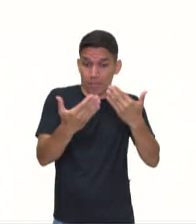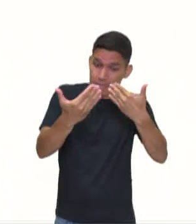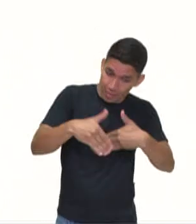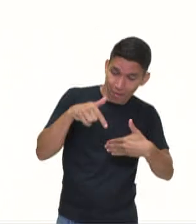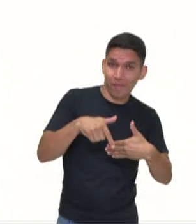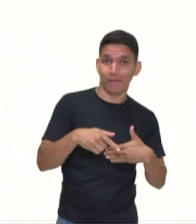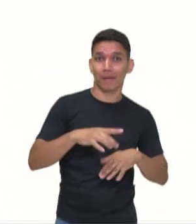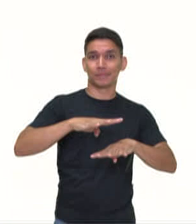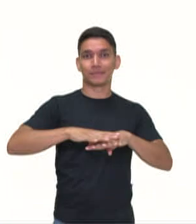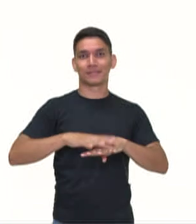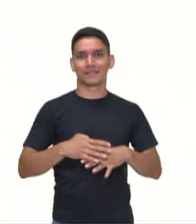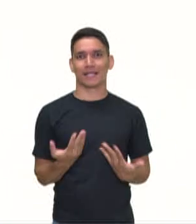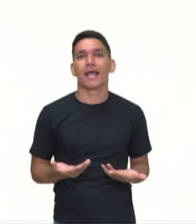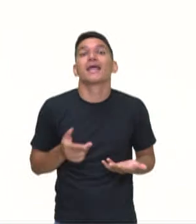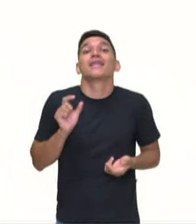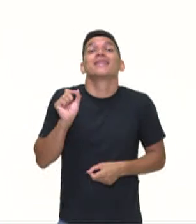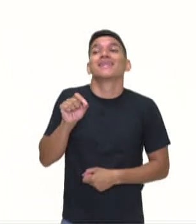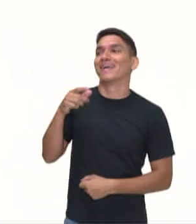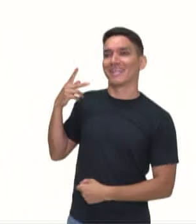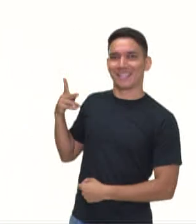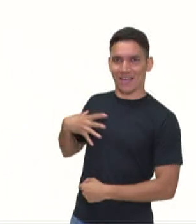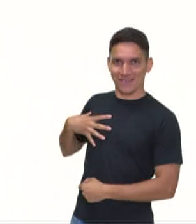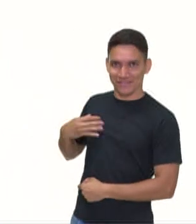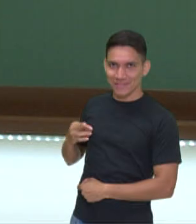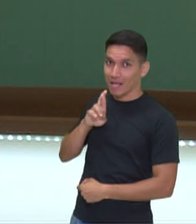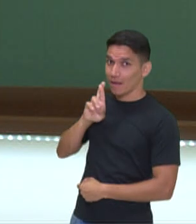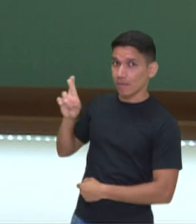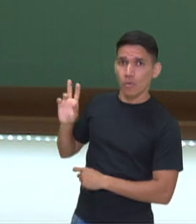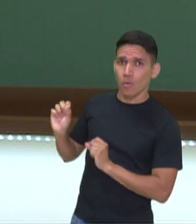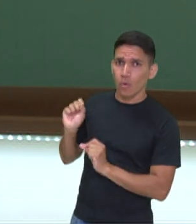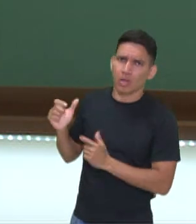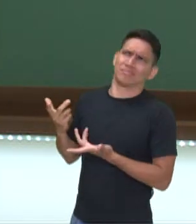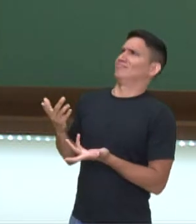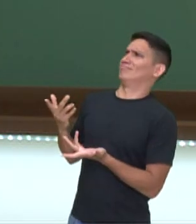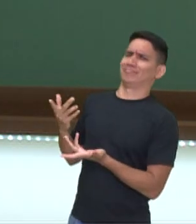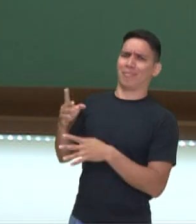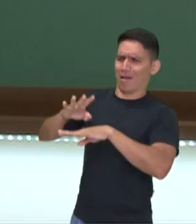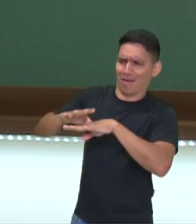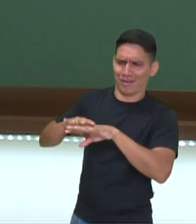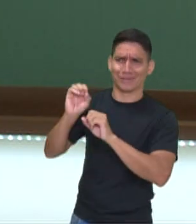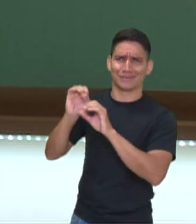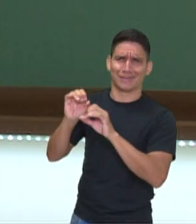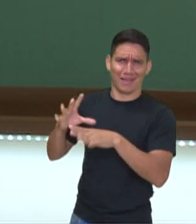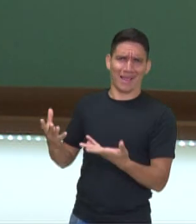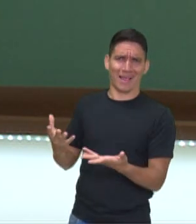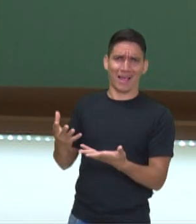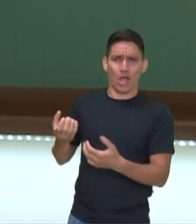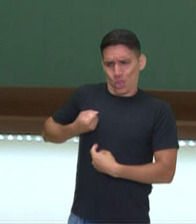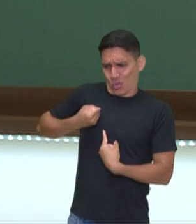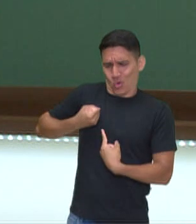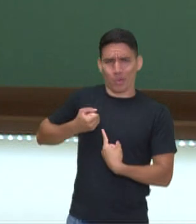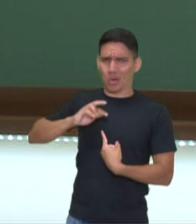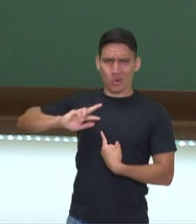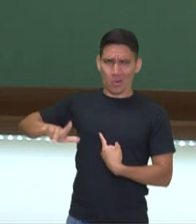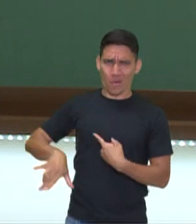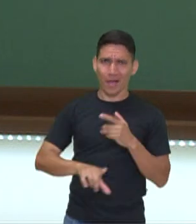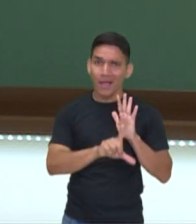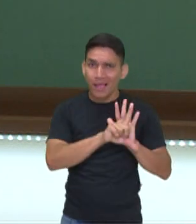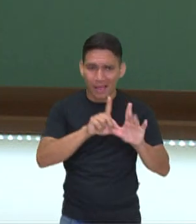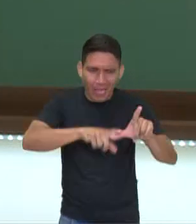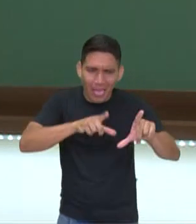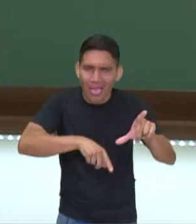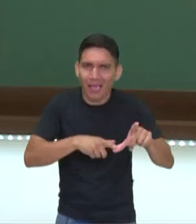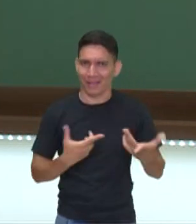na prova de matemática. E assim que ele responde que a aula de matemática ensina números e não letras. Por essa razão, ele não pode fazer